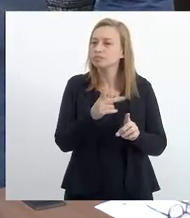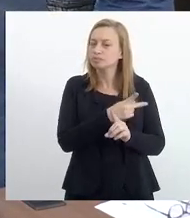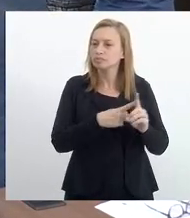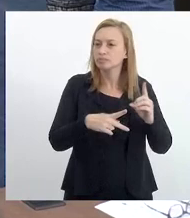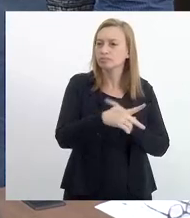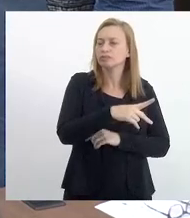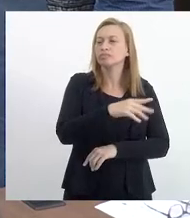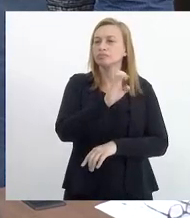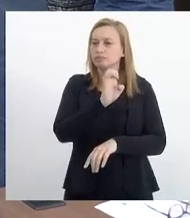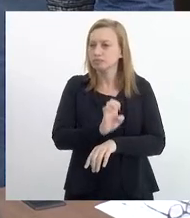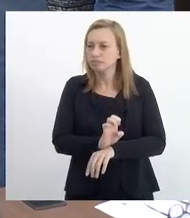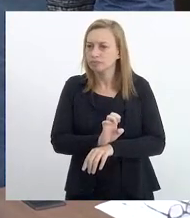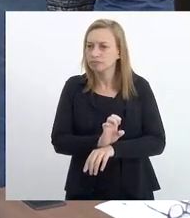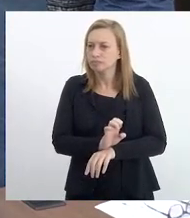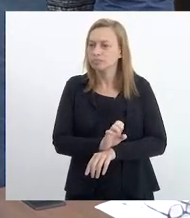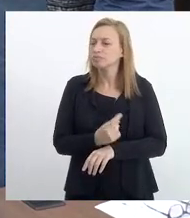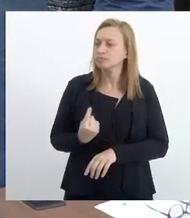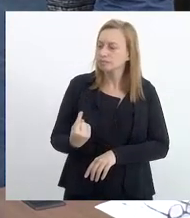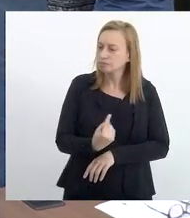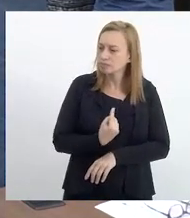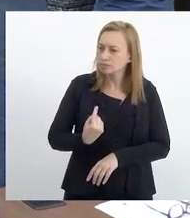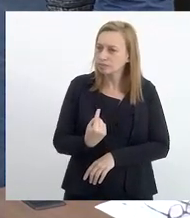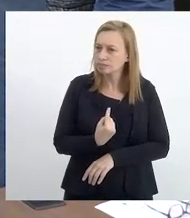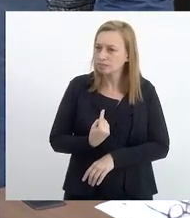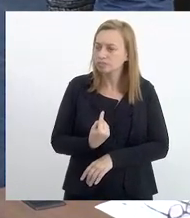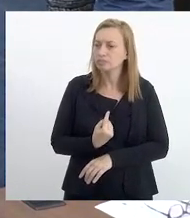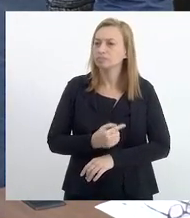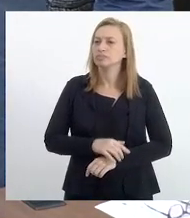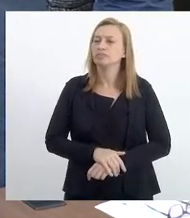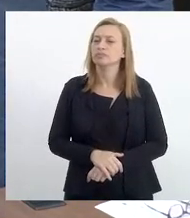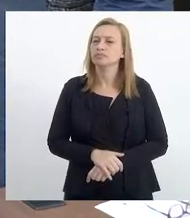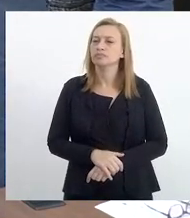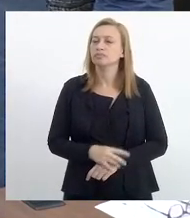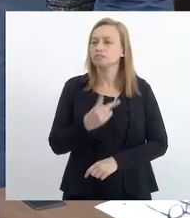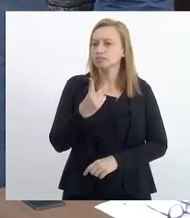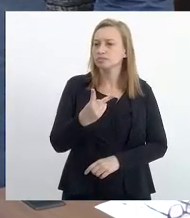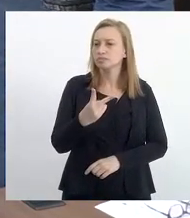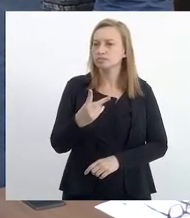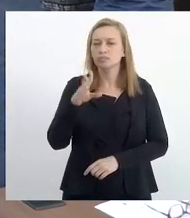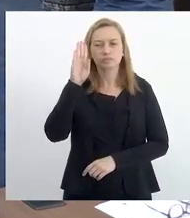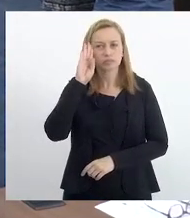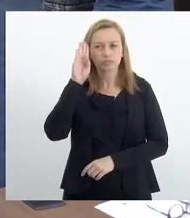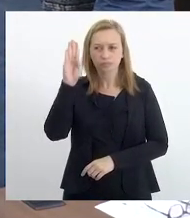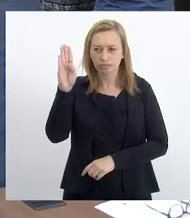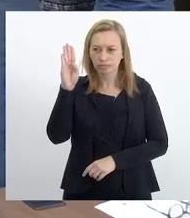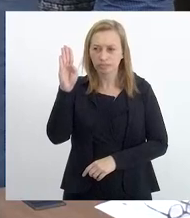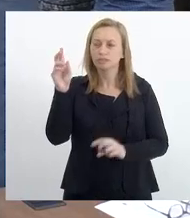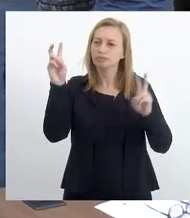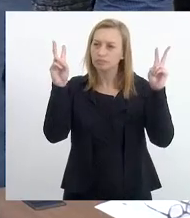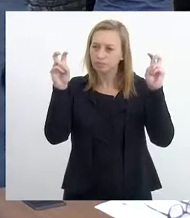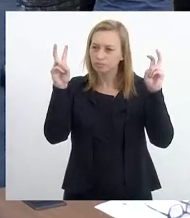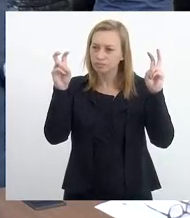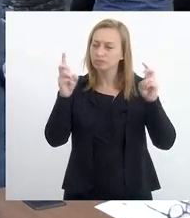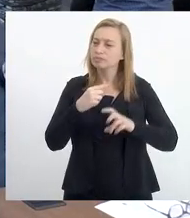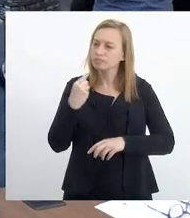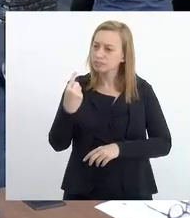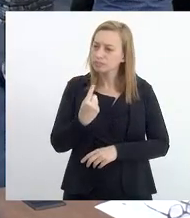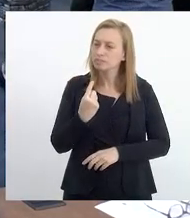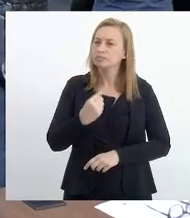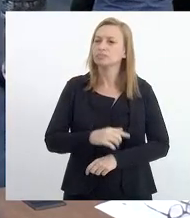do Estado, para nós são dois pontos, dois elementos que para